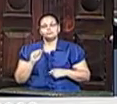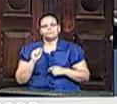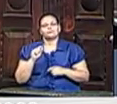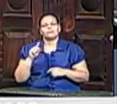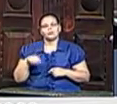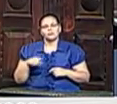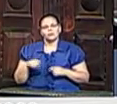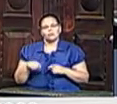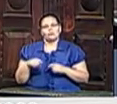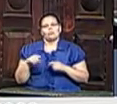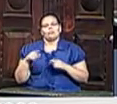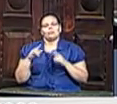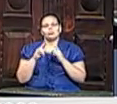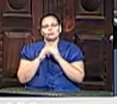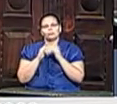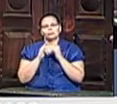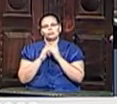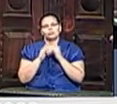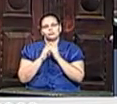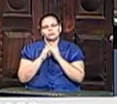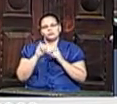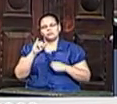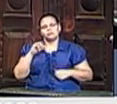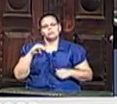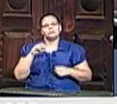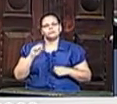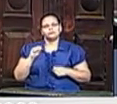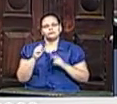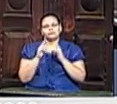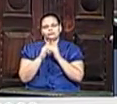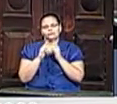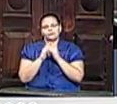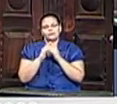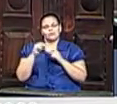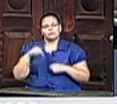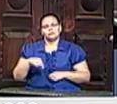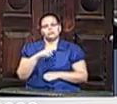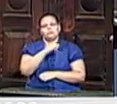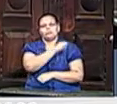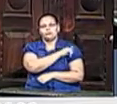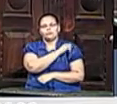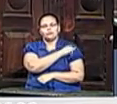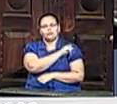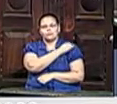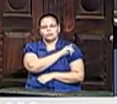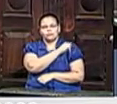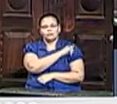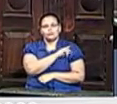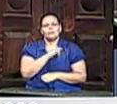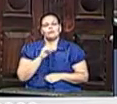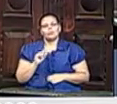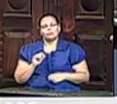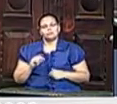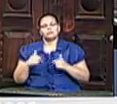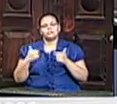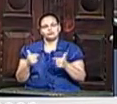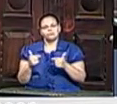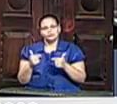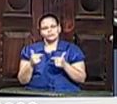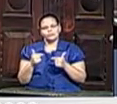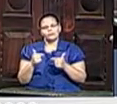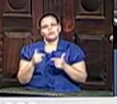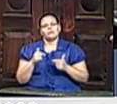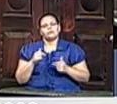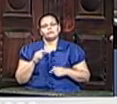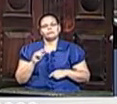de Educação de Surdos, que é um órgão do Ministério da Educação, sediado aqui no Rio de Janeiro, nas Laranjeiras, inclusive com algumas iniciativas pioneiras, entre